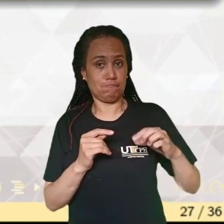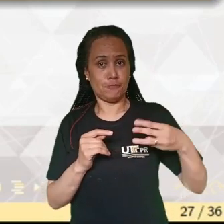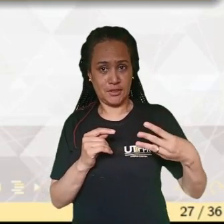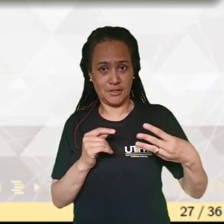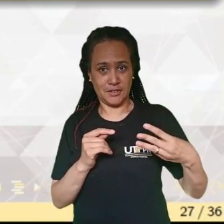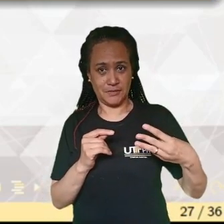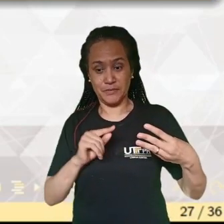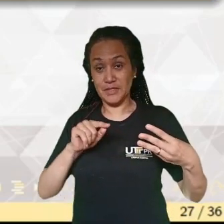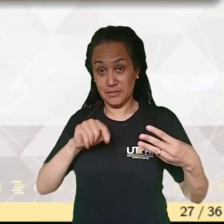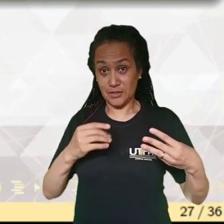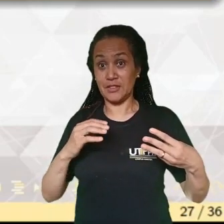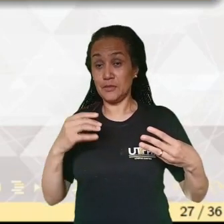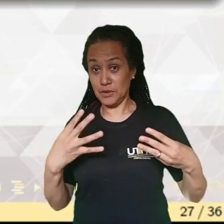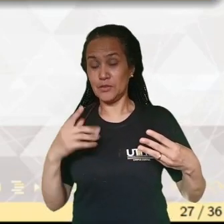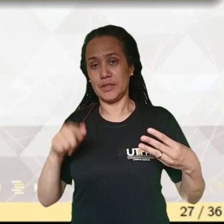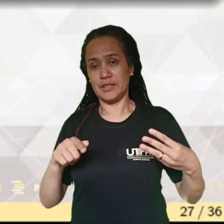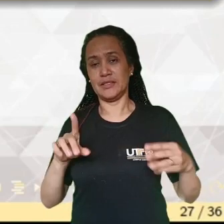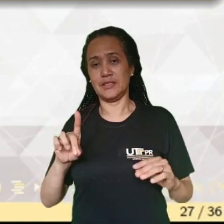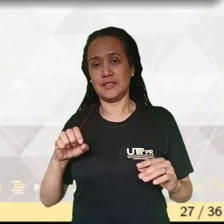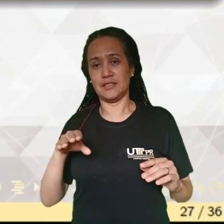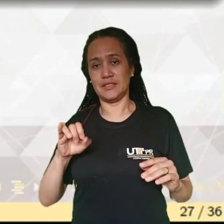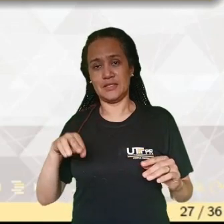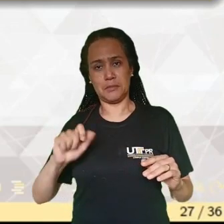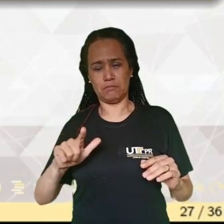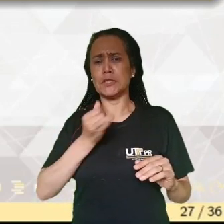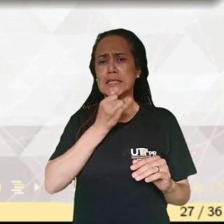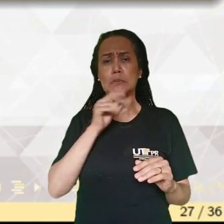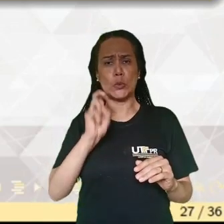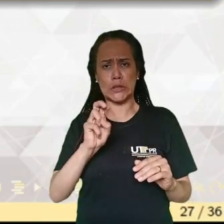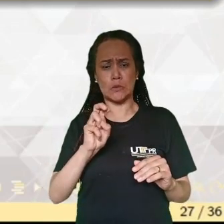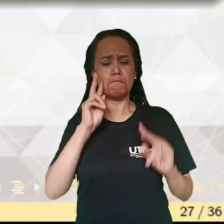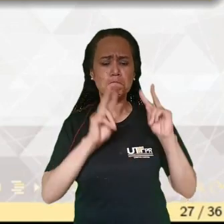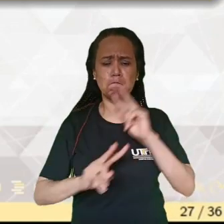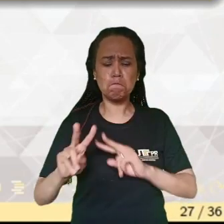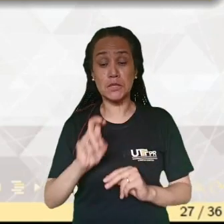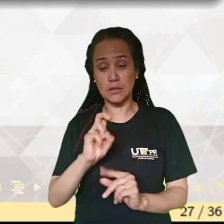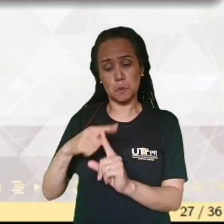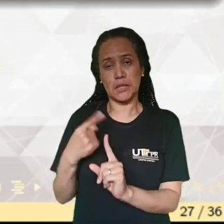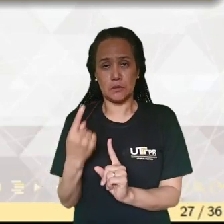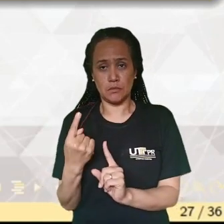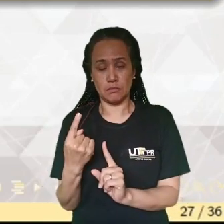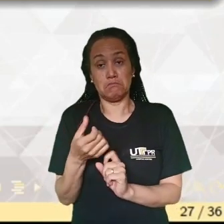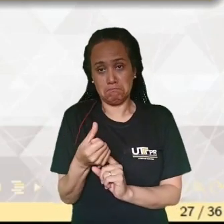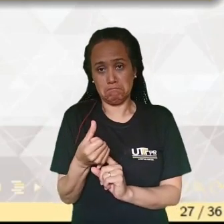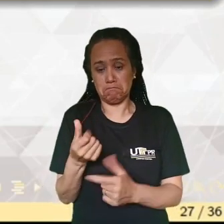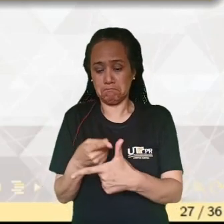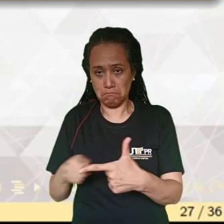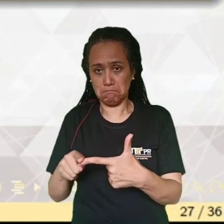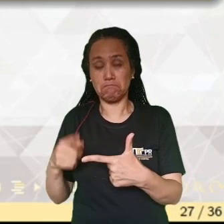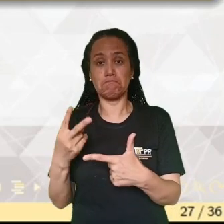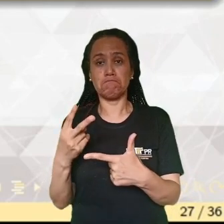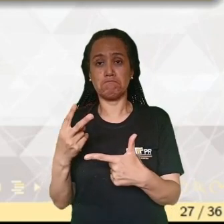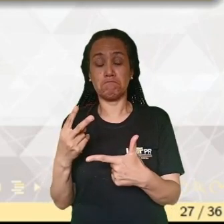tivesse, por exemplo, vamos supor aqui 5 observações. 5 mais 1, 6. Dividido por 2,